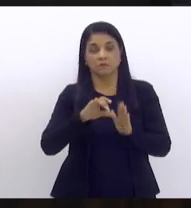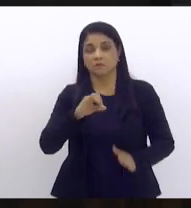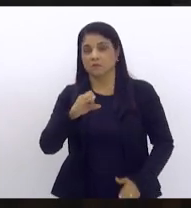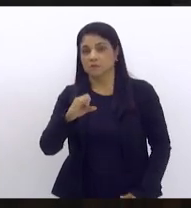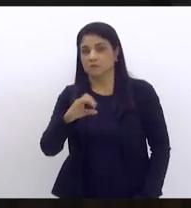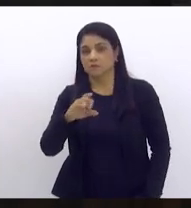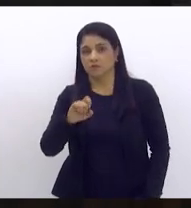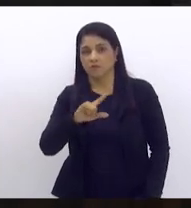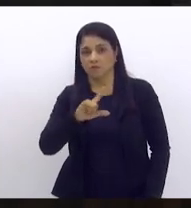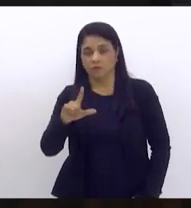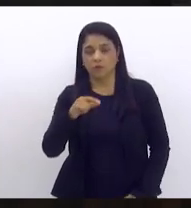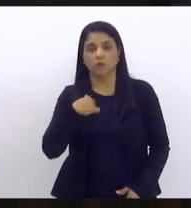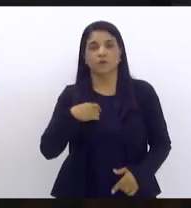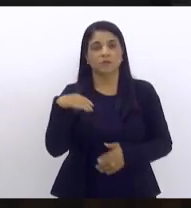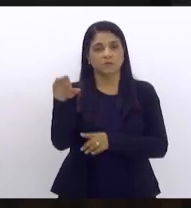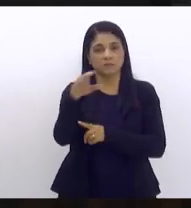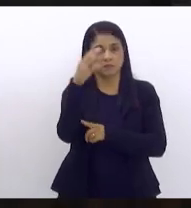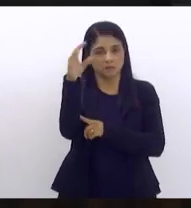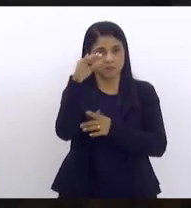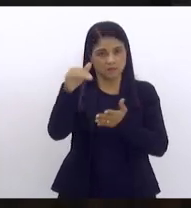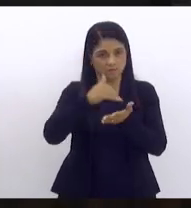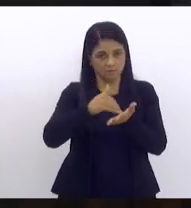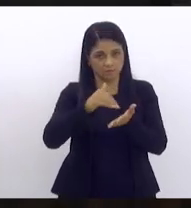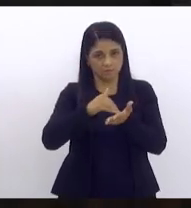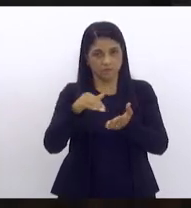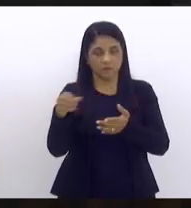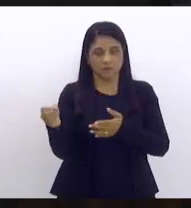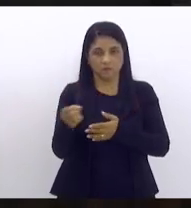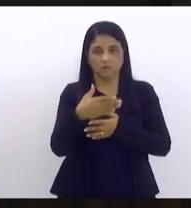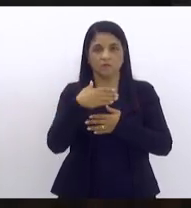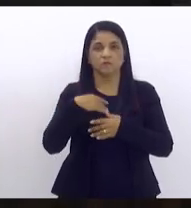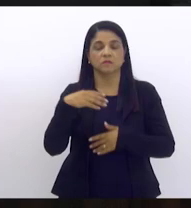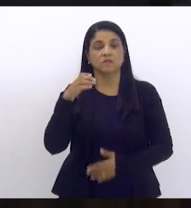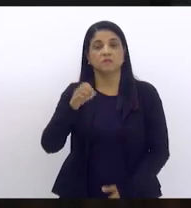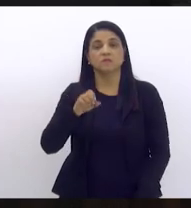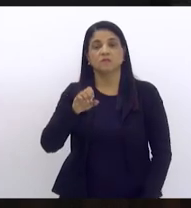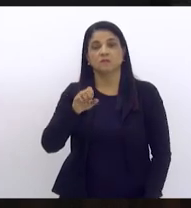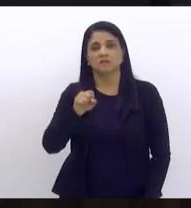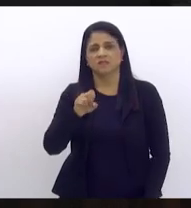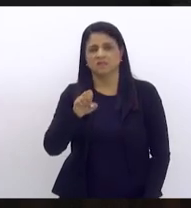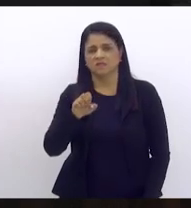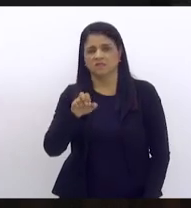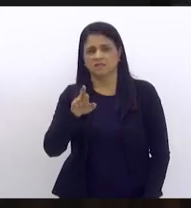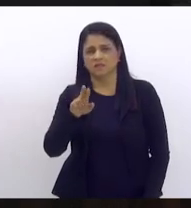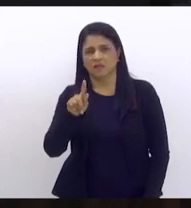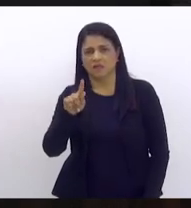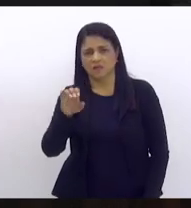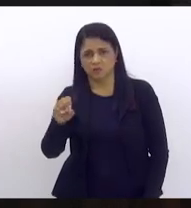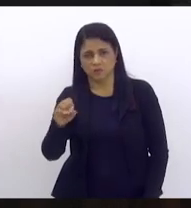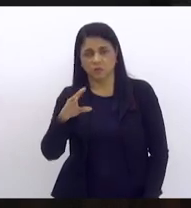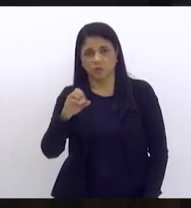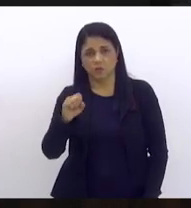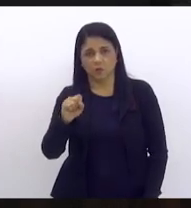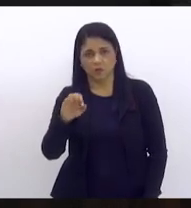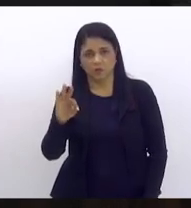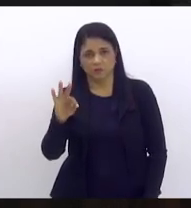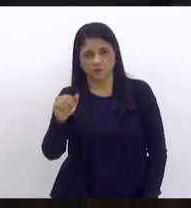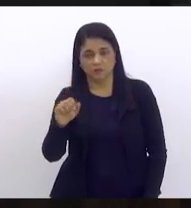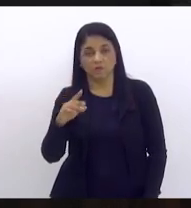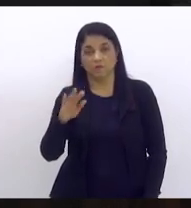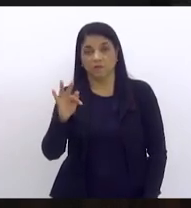e ao secretário de Ciência, Tecnologia e Inovação, Sérgio Luiz Costa Severo do Filho, que seja implementado o programa